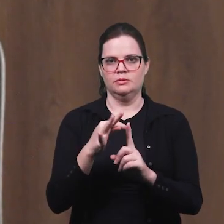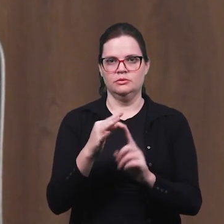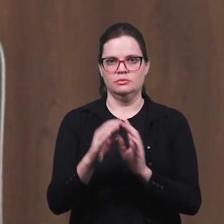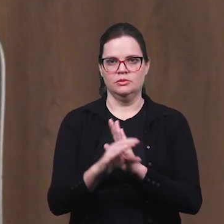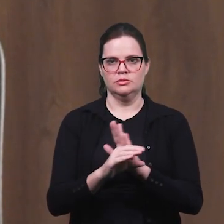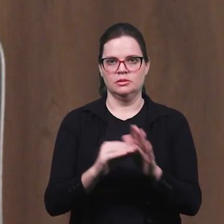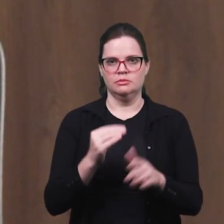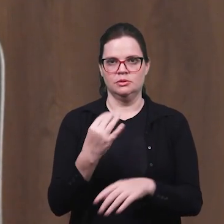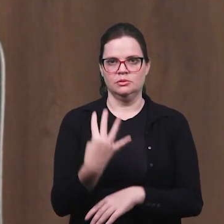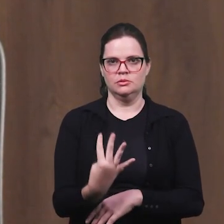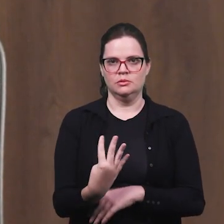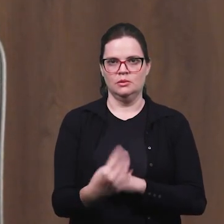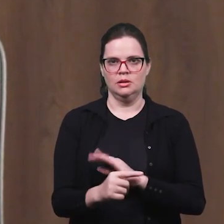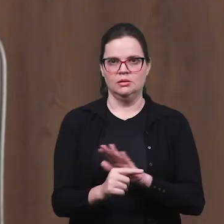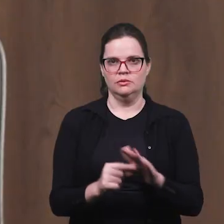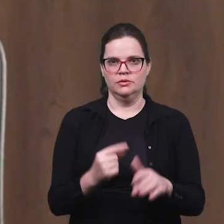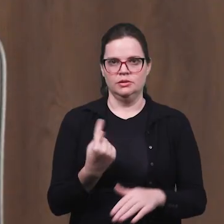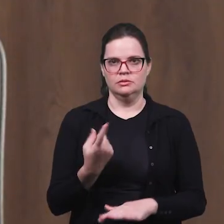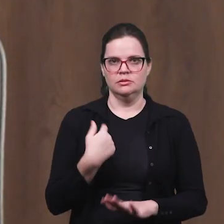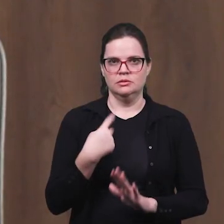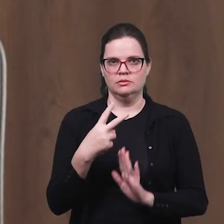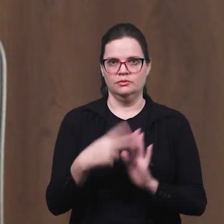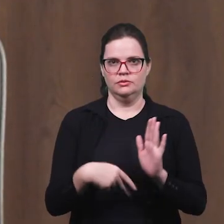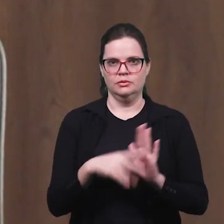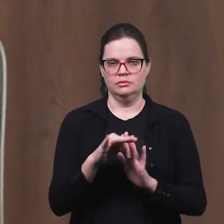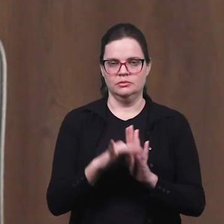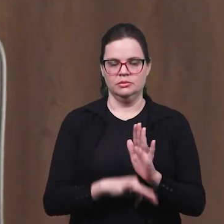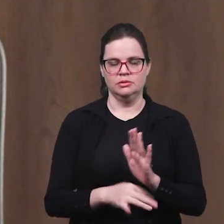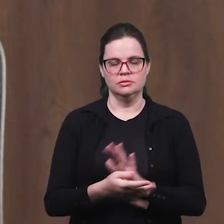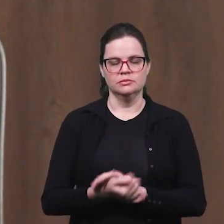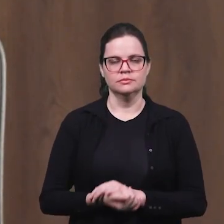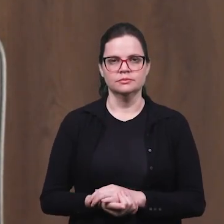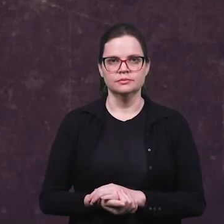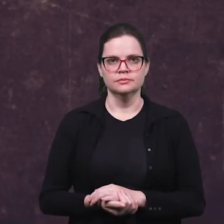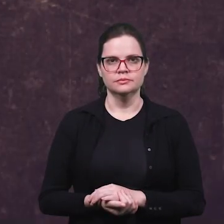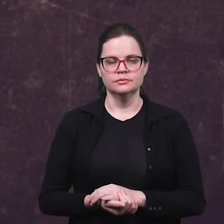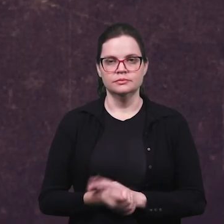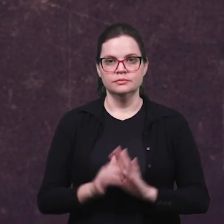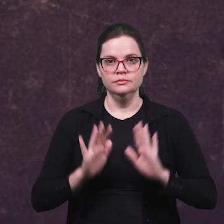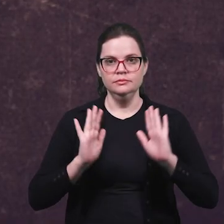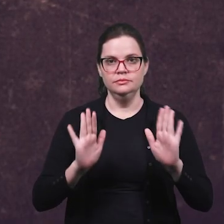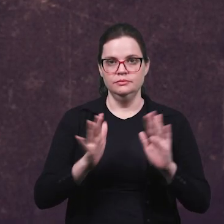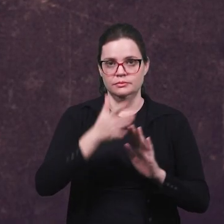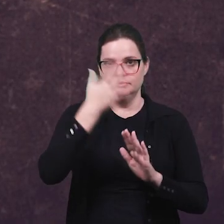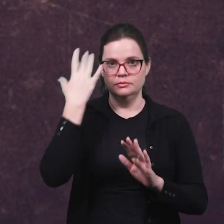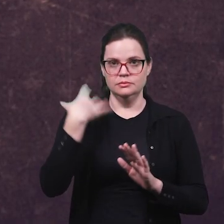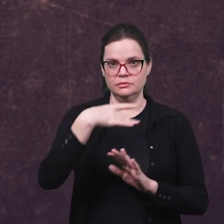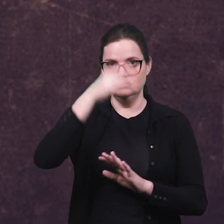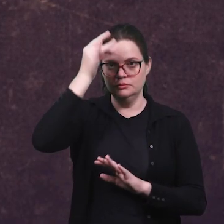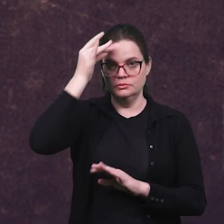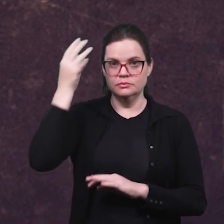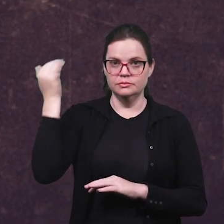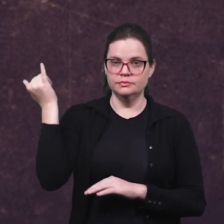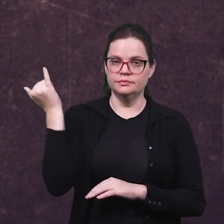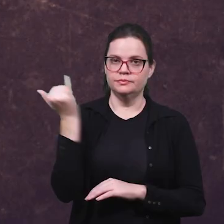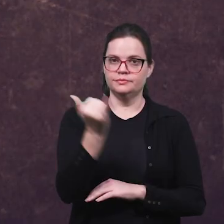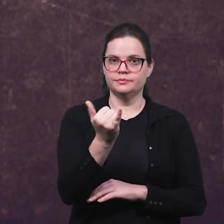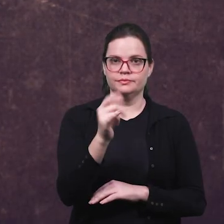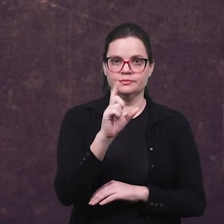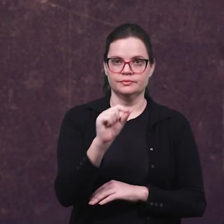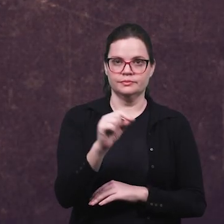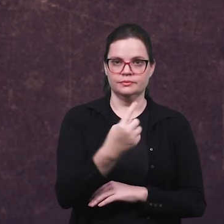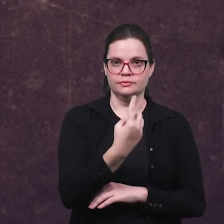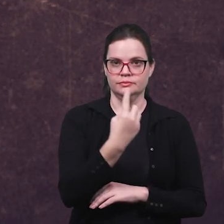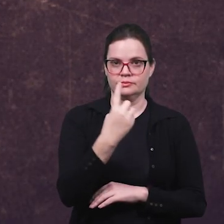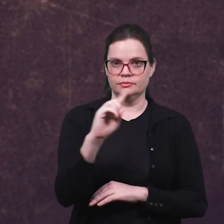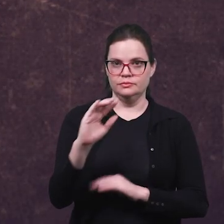Timóteo 4:1, eu vou ler o texto inteiro, ele leu uma parte. Certo. Mas o Espírito expressamente diz